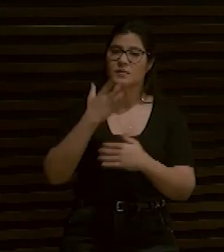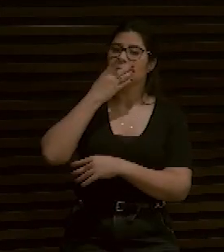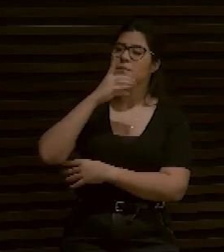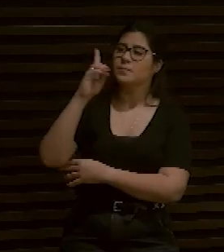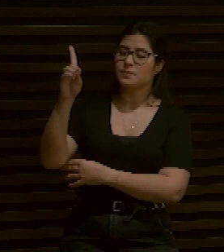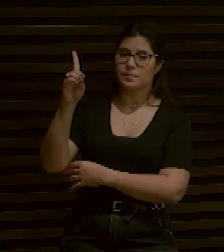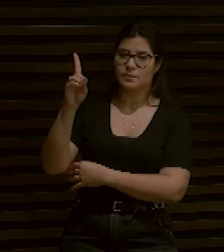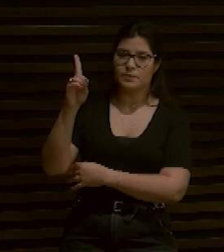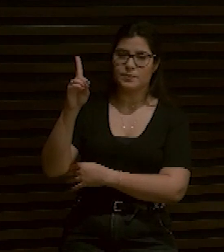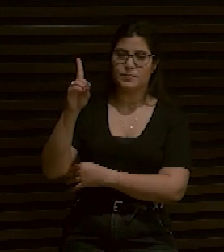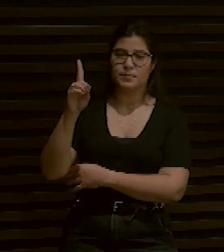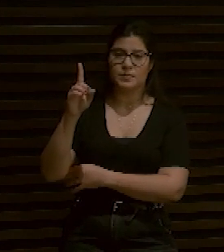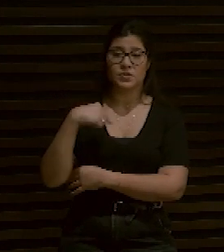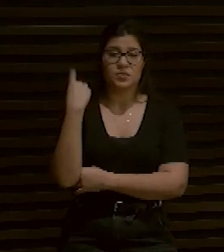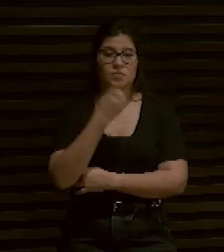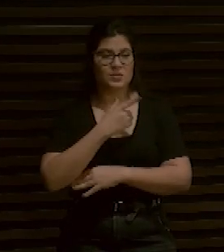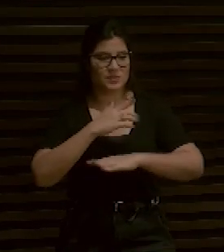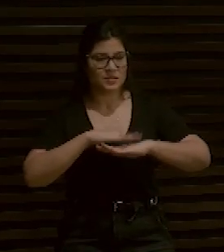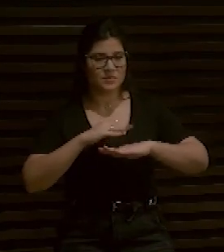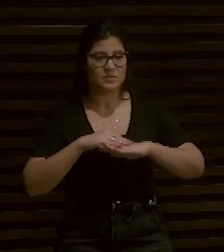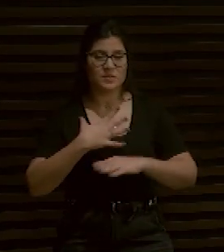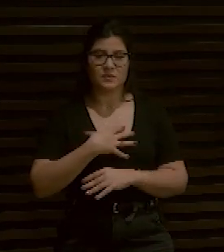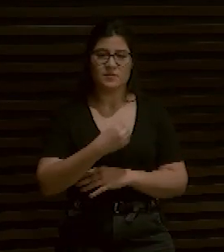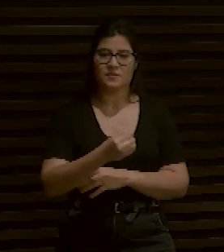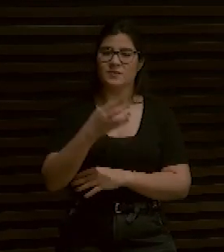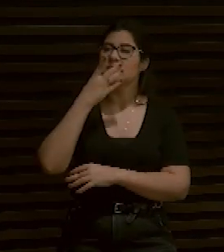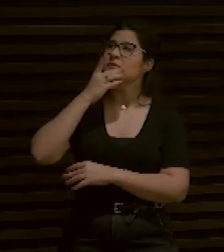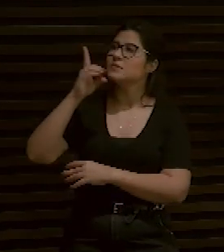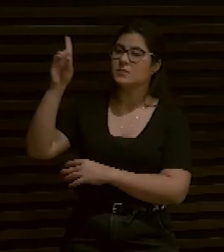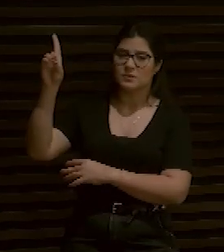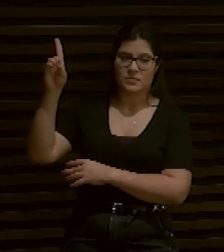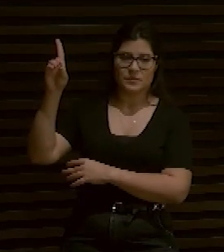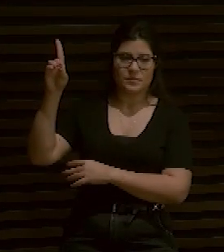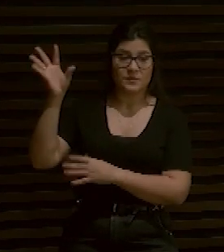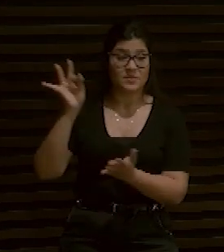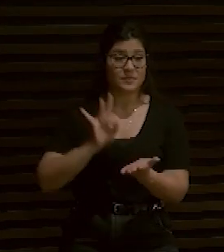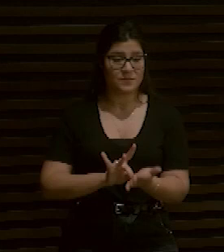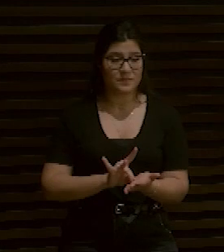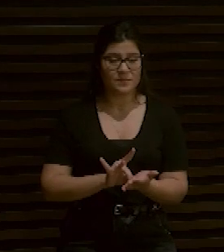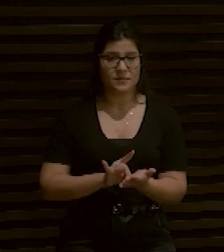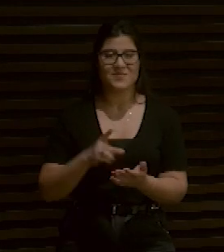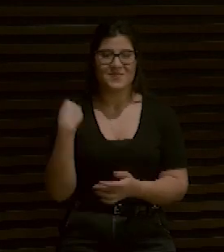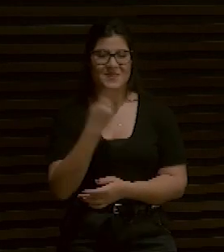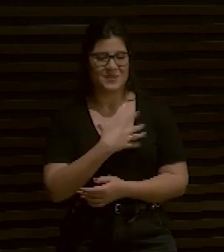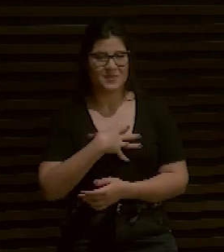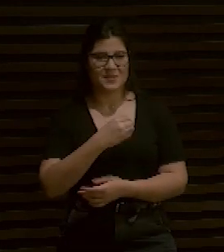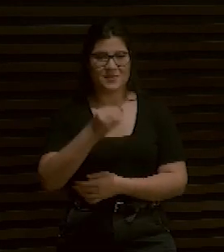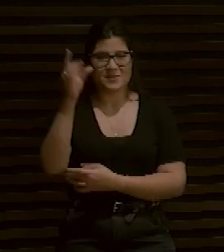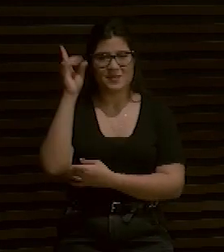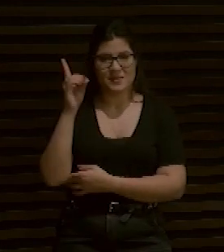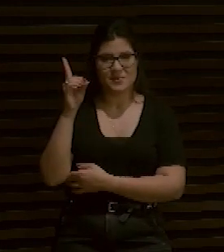Pai, a ponto de sermos chamados filhos de Deus. E de fato, somos filhos de Deus.